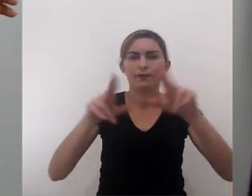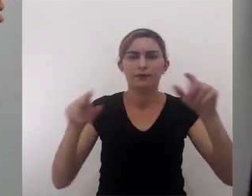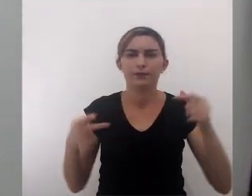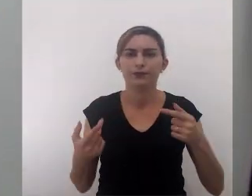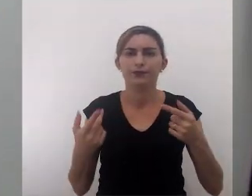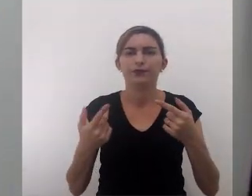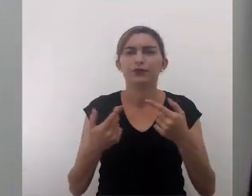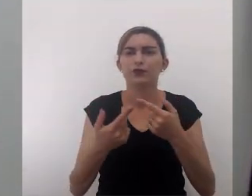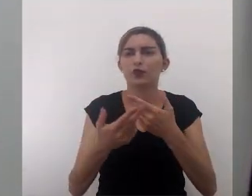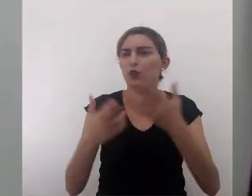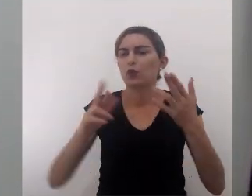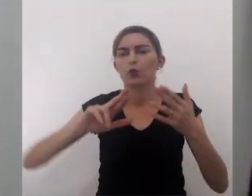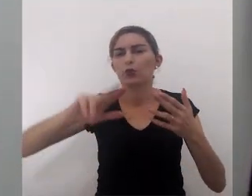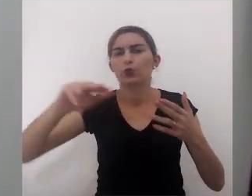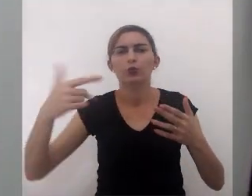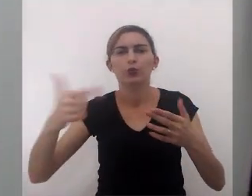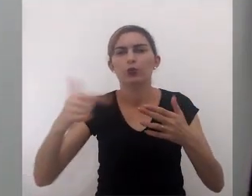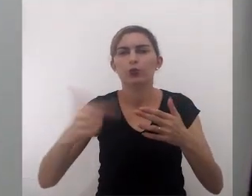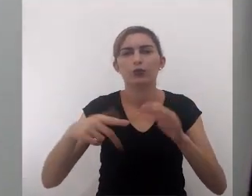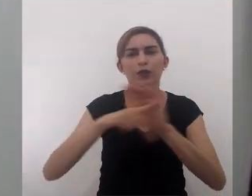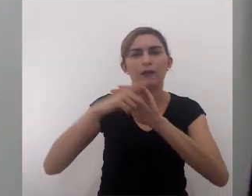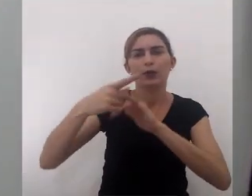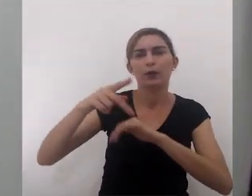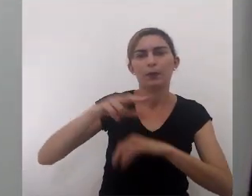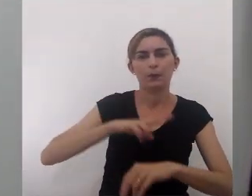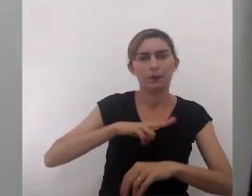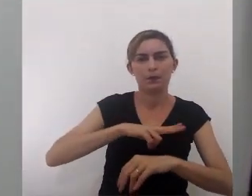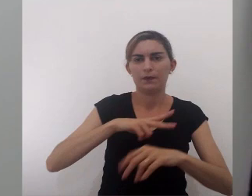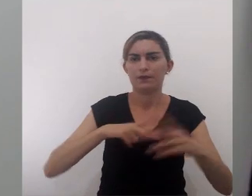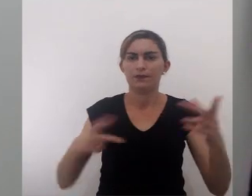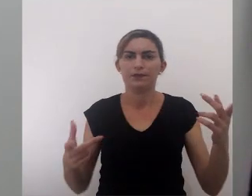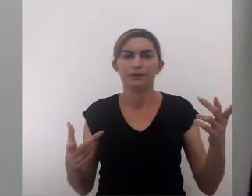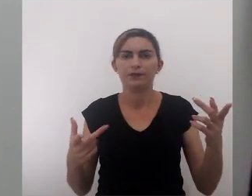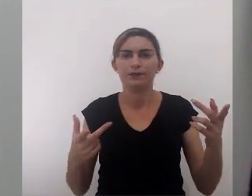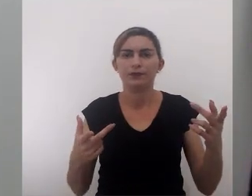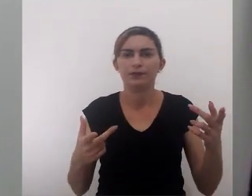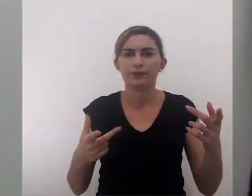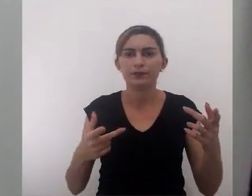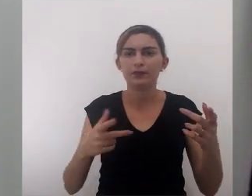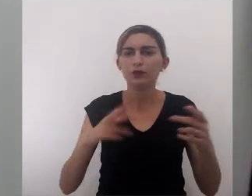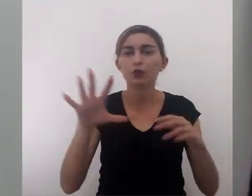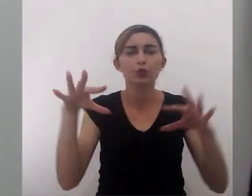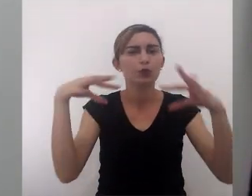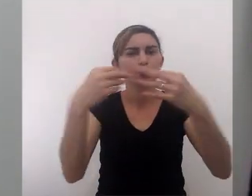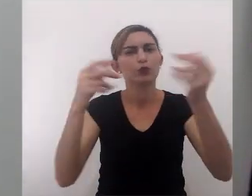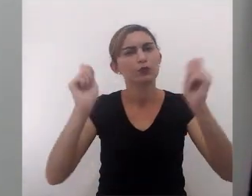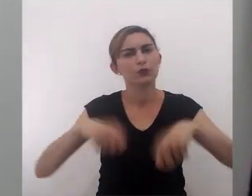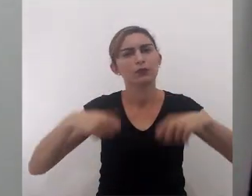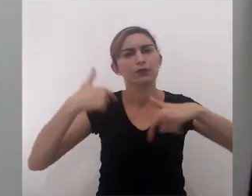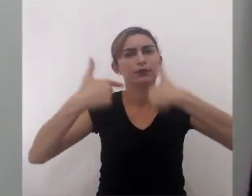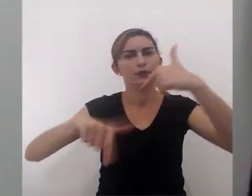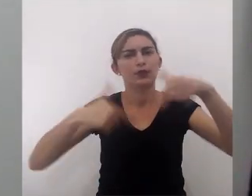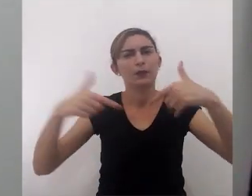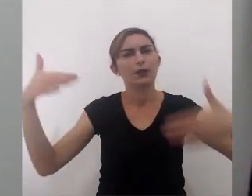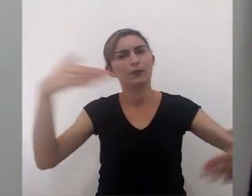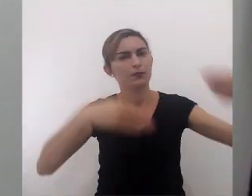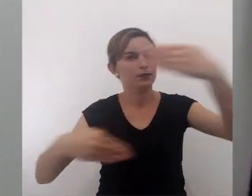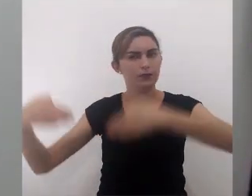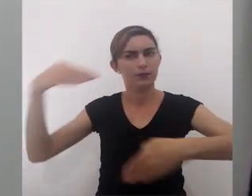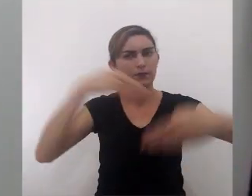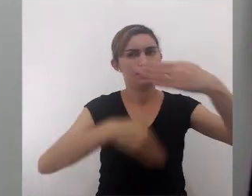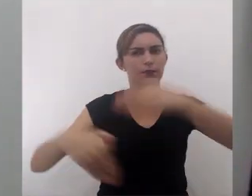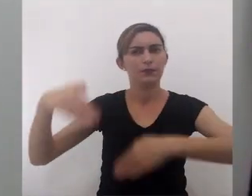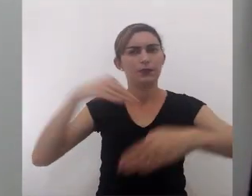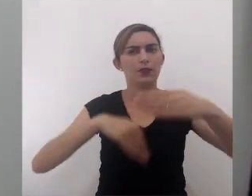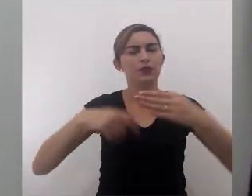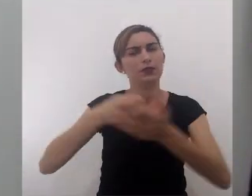falangstérios não haverá propriedade privada. E todos poderão trabalhar e participar